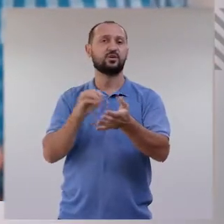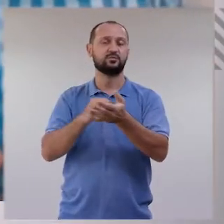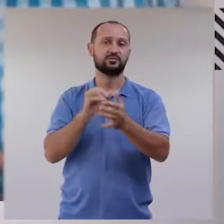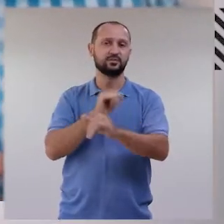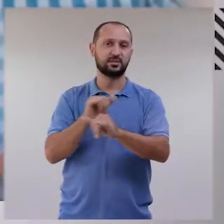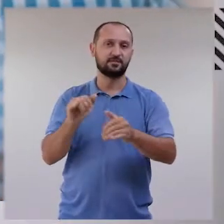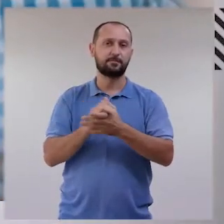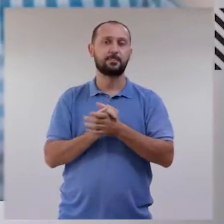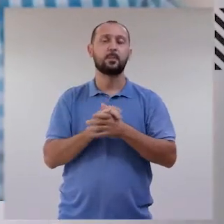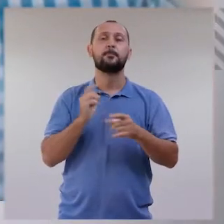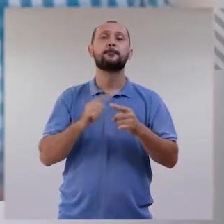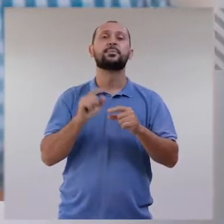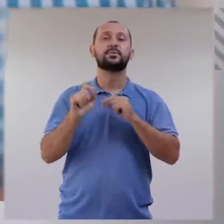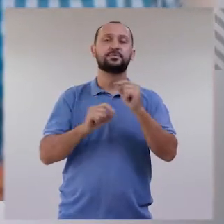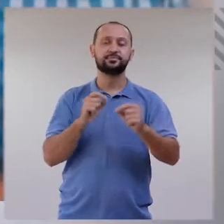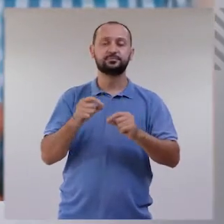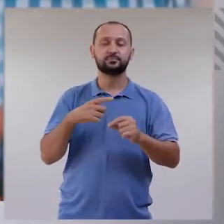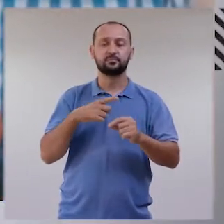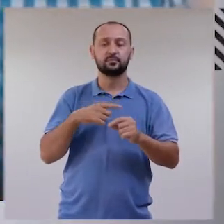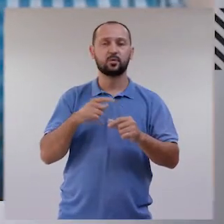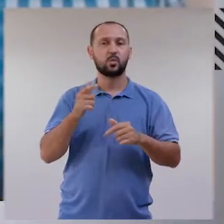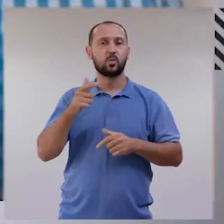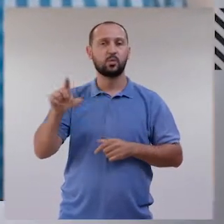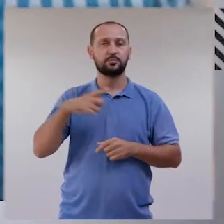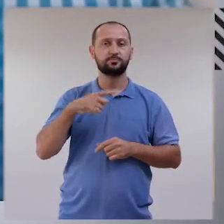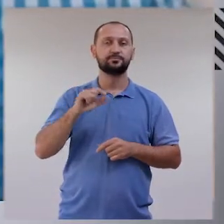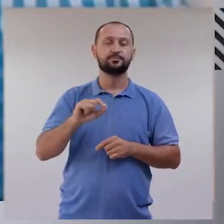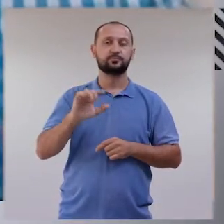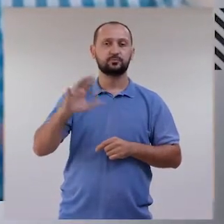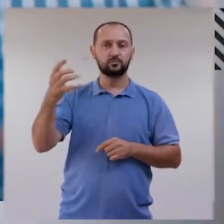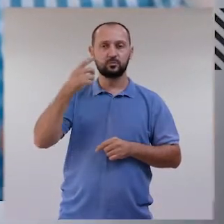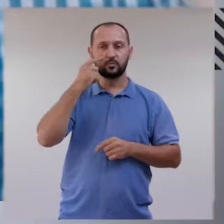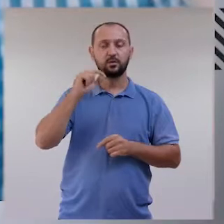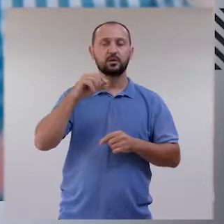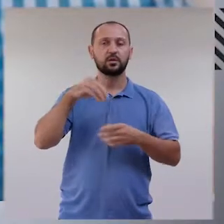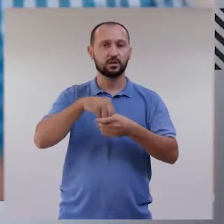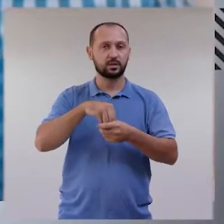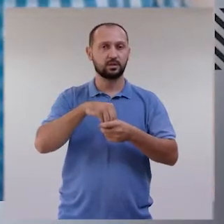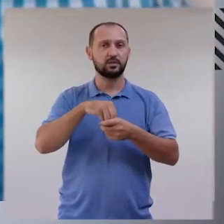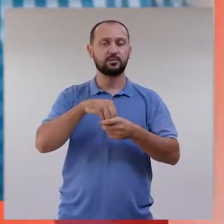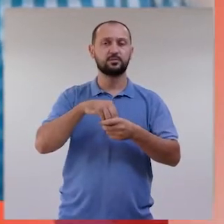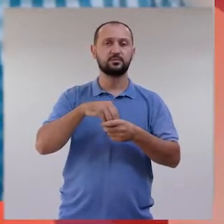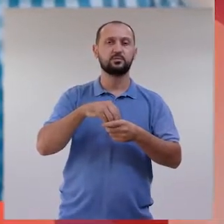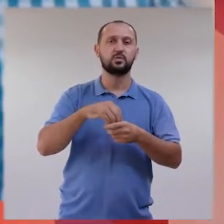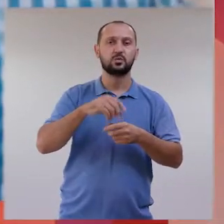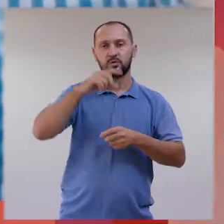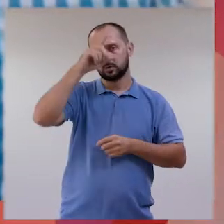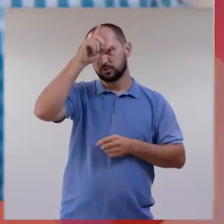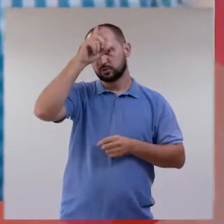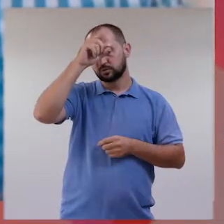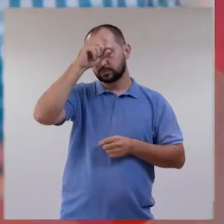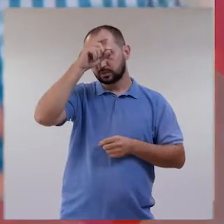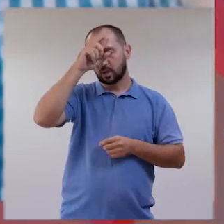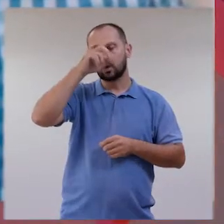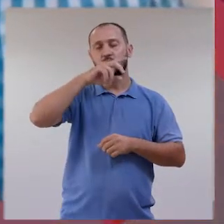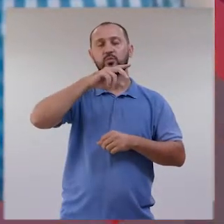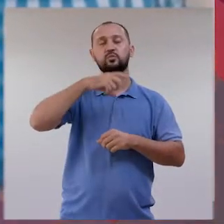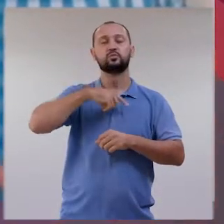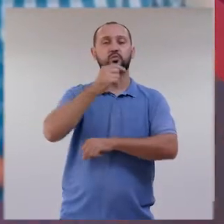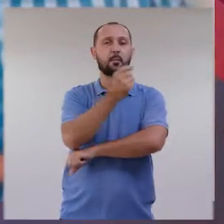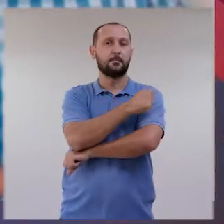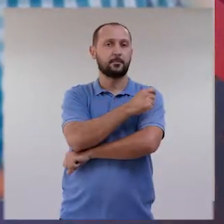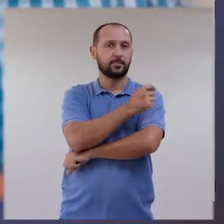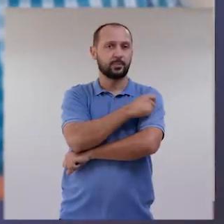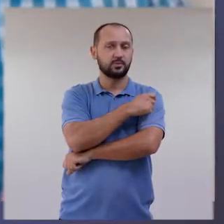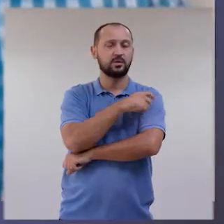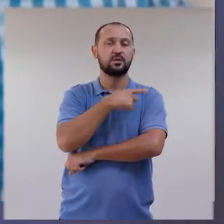subnotificada. Por quê? Porque, por exemplo, com a pandemia também, outra coisa que aconteceu é que os ambulatórios dos hospitais, dos